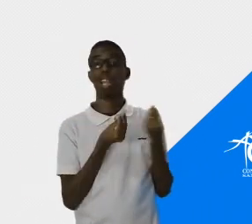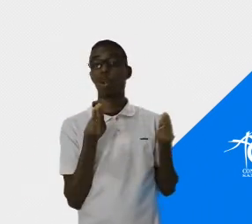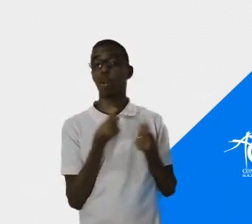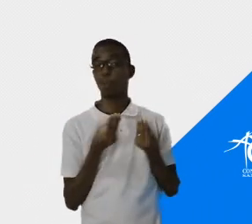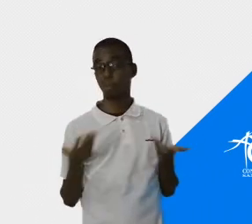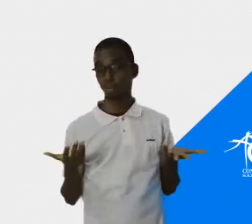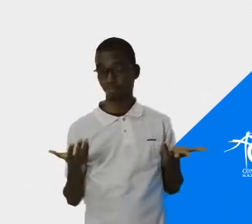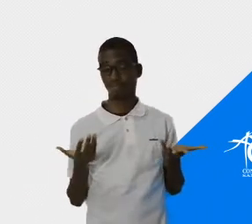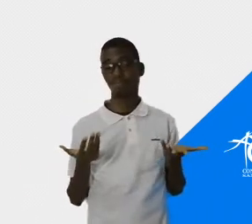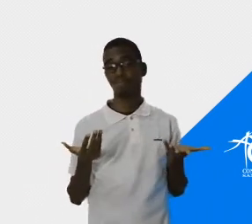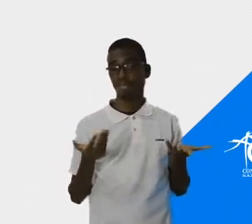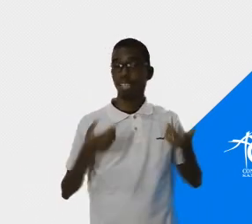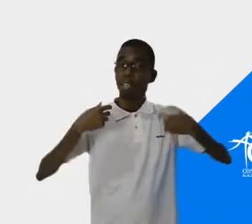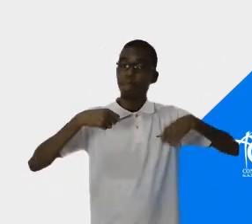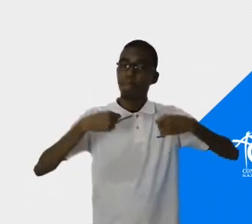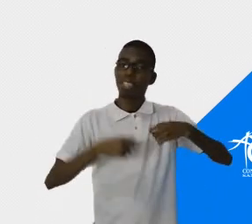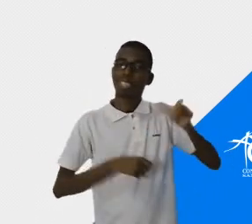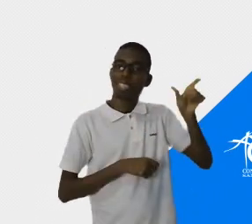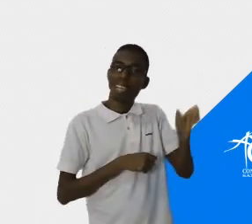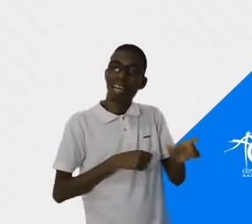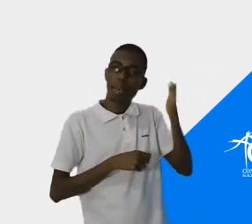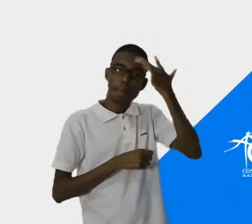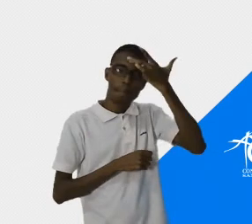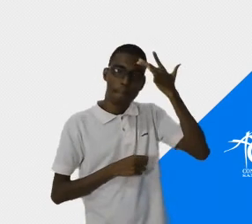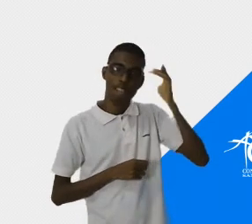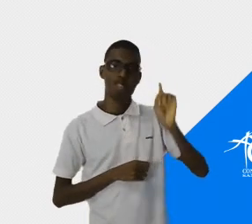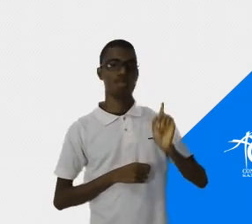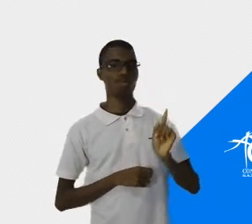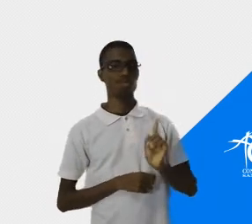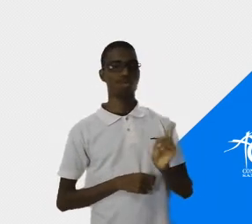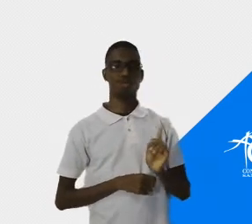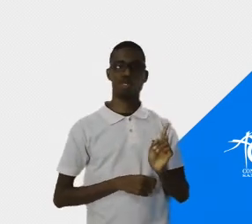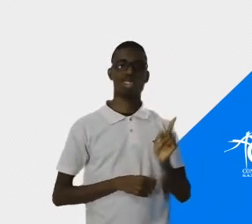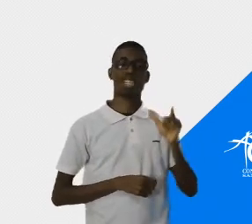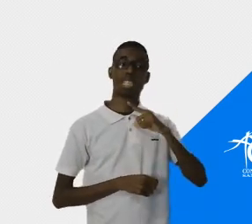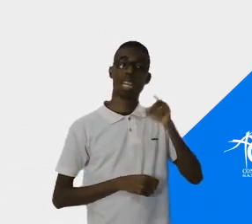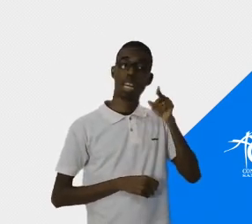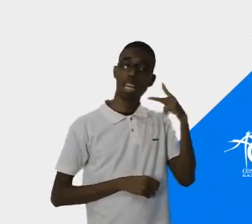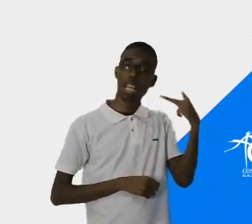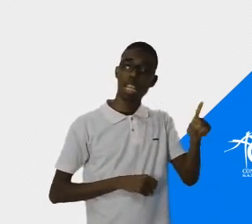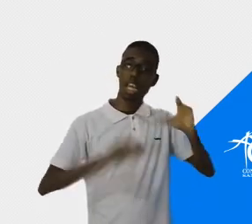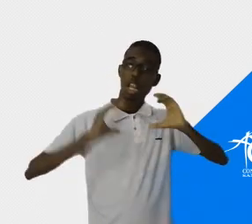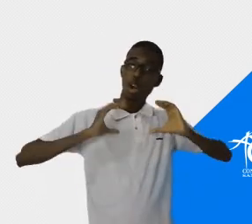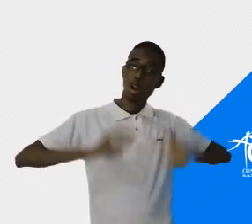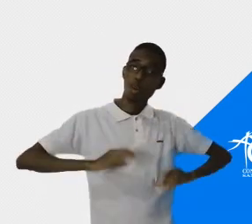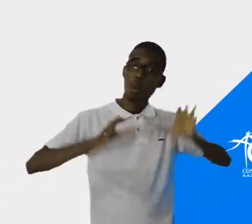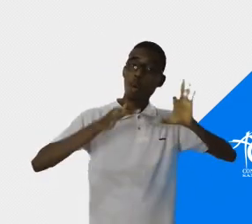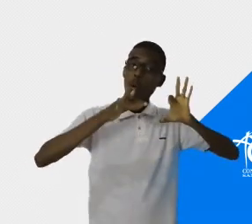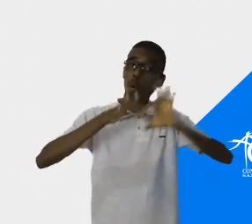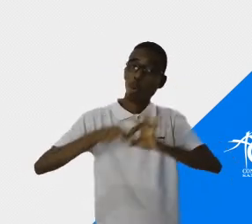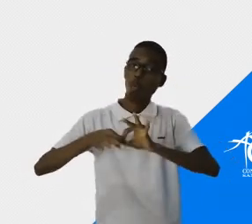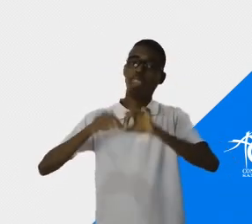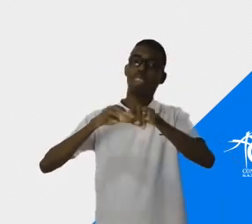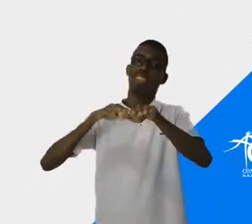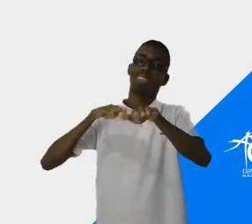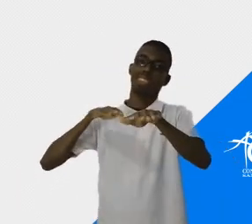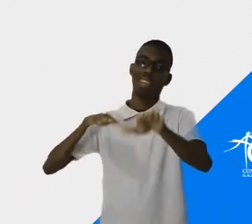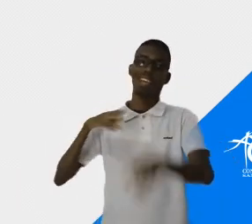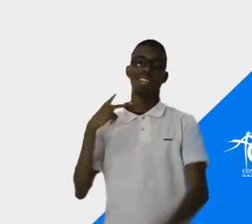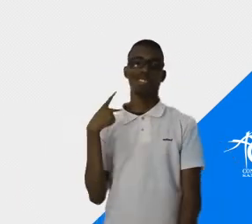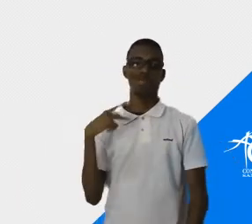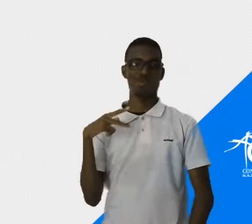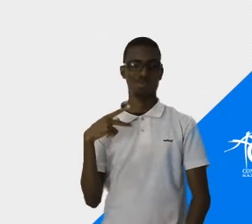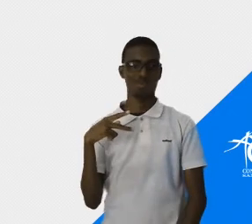Quando você avalia pessoas, avalia fenômenos psicológicos em contextos específicos, né? E o contexto é condutores de veículos automotores em situações